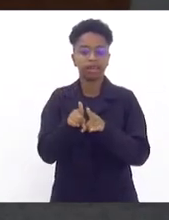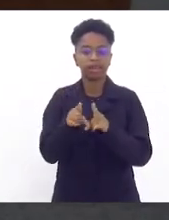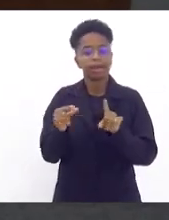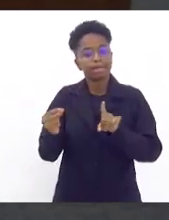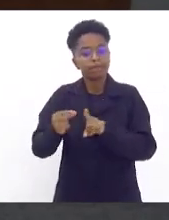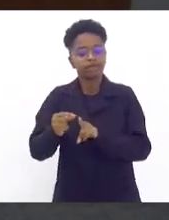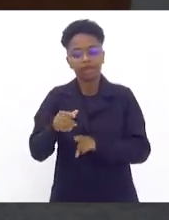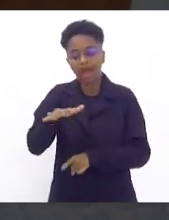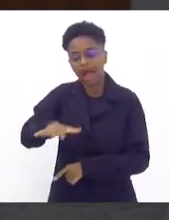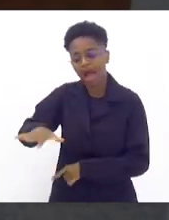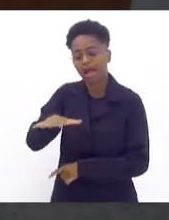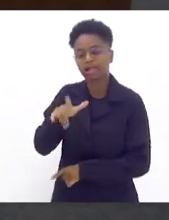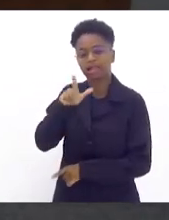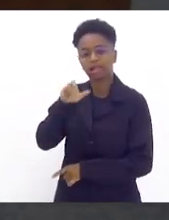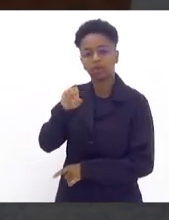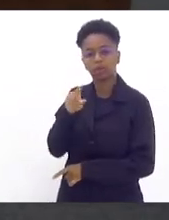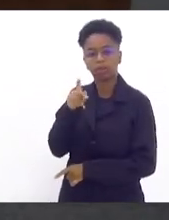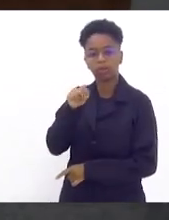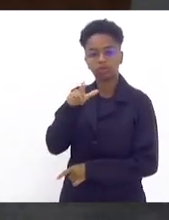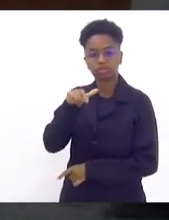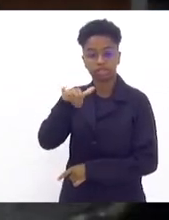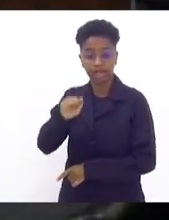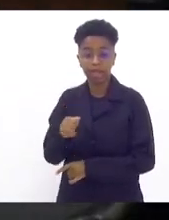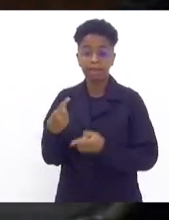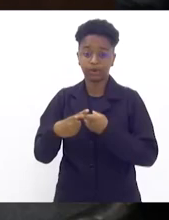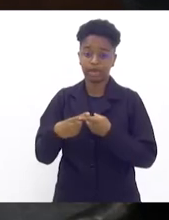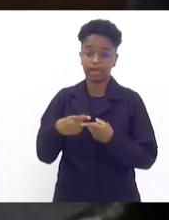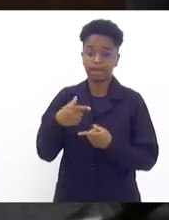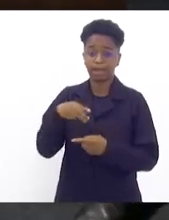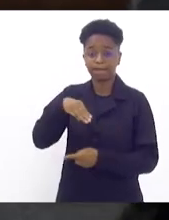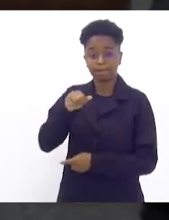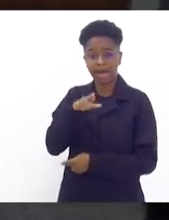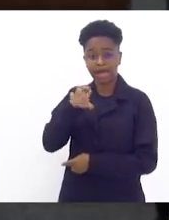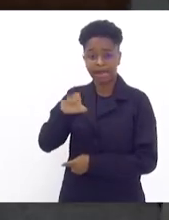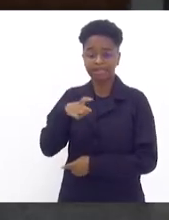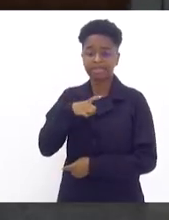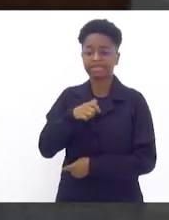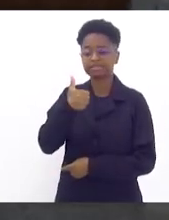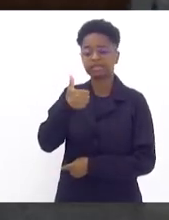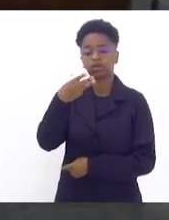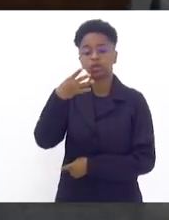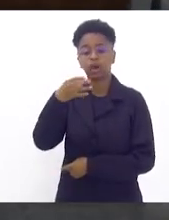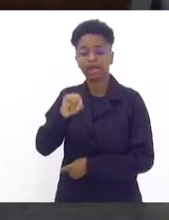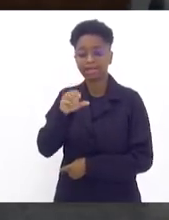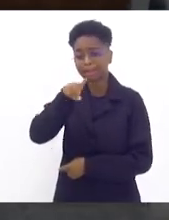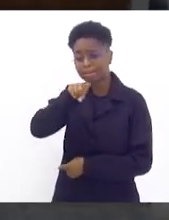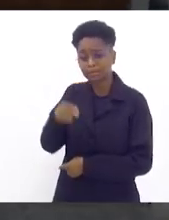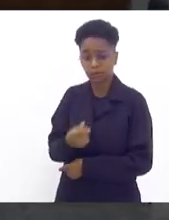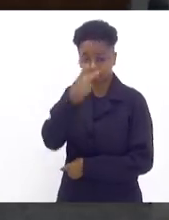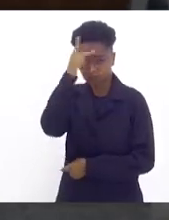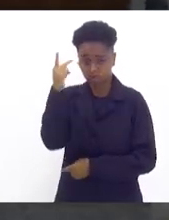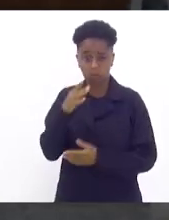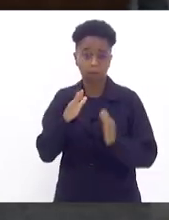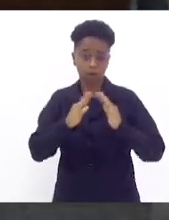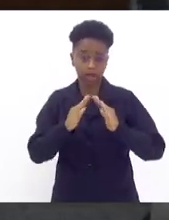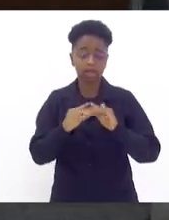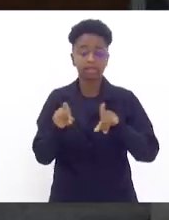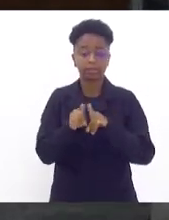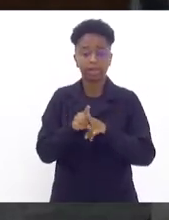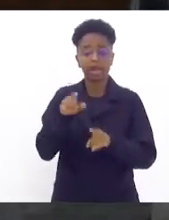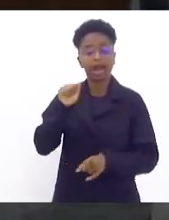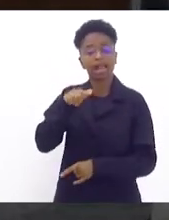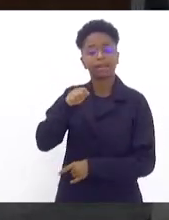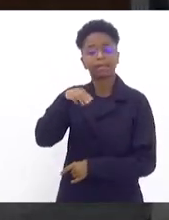da Leopoldina. Sem dúvida nenhuma, Maré, 140 mil habitantes, Complexo do Alemão, mais de 100 mil